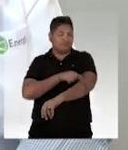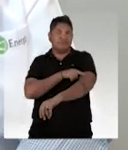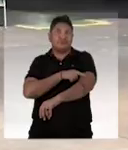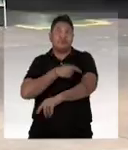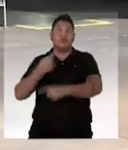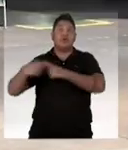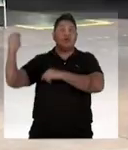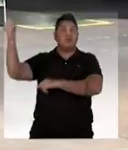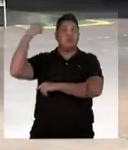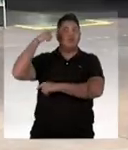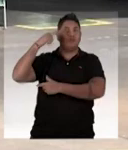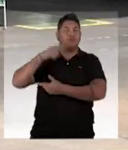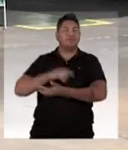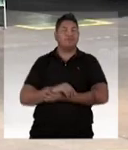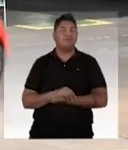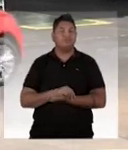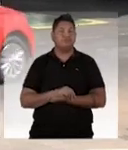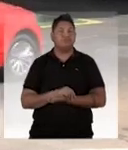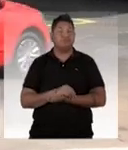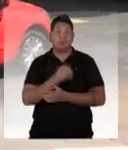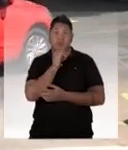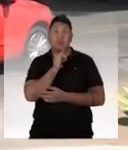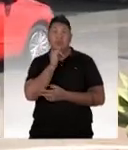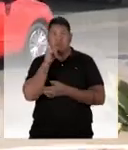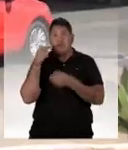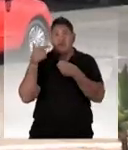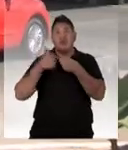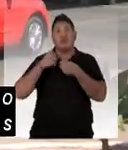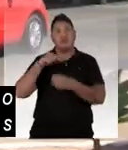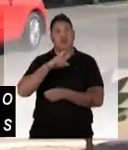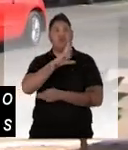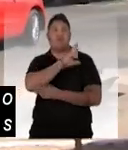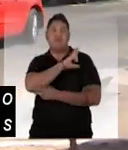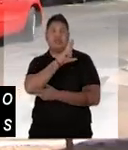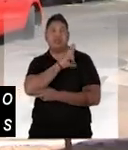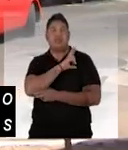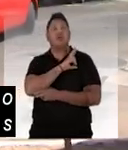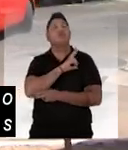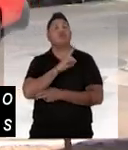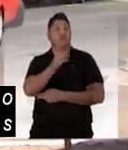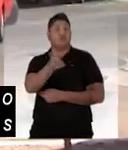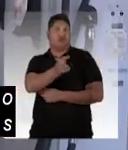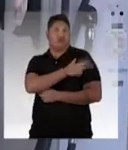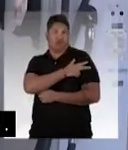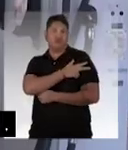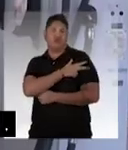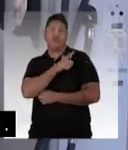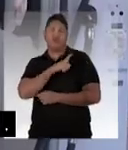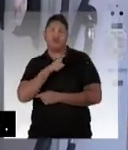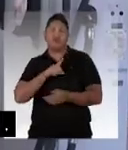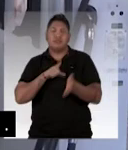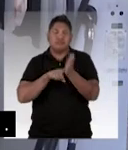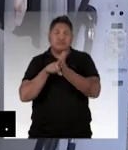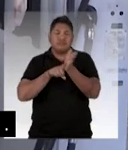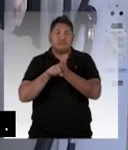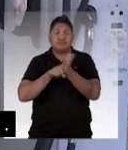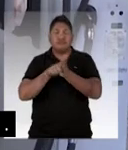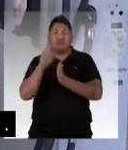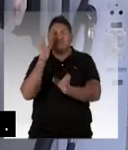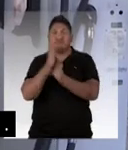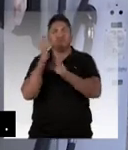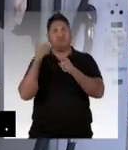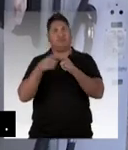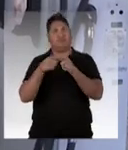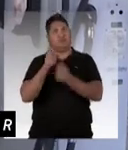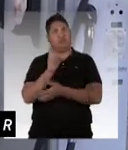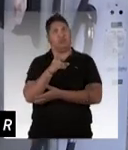solares. No caso dos frentistas, é responsabilidade do empregador que eles passem por exames médicos